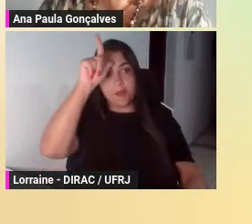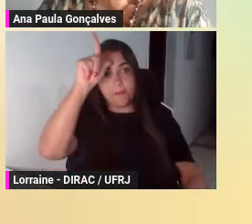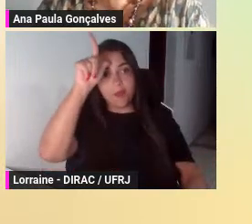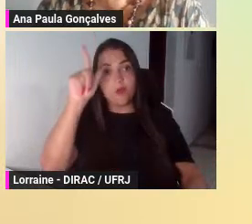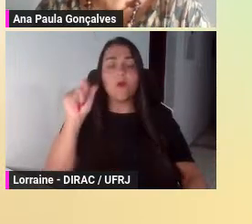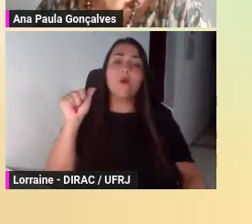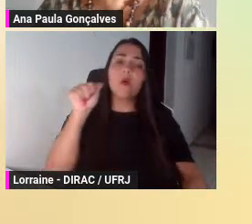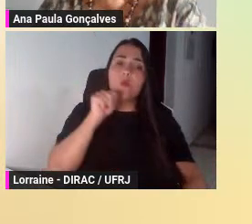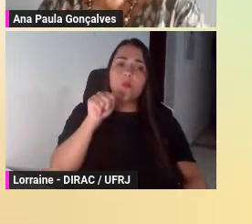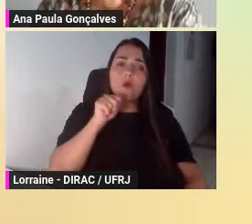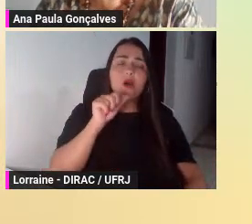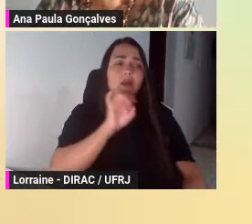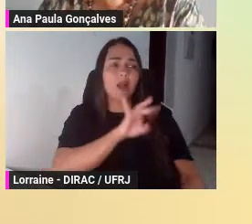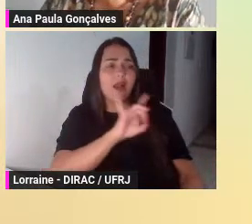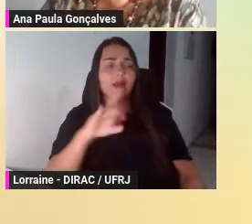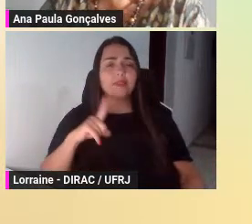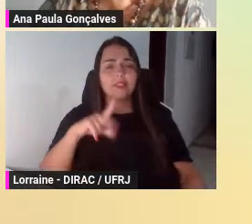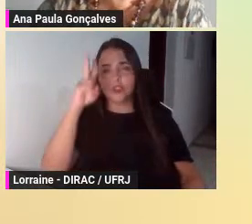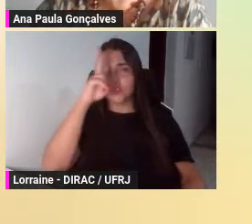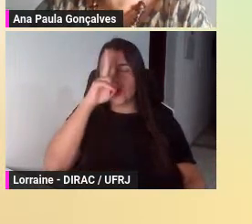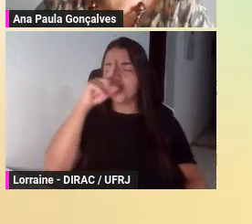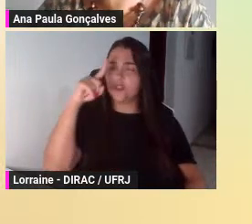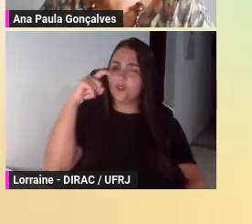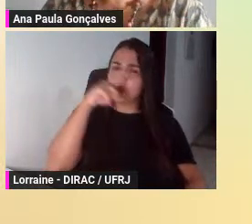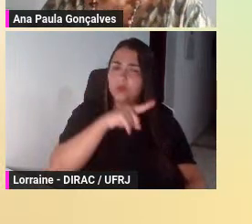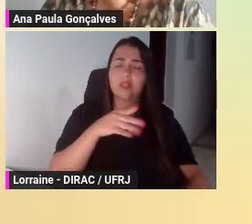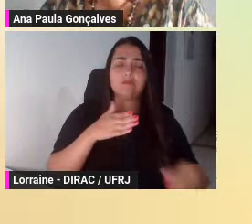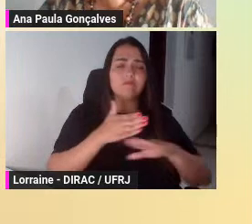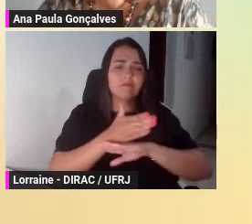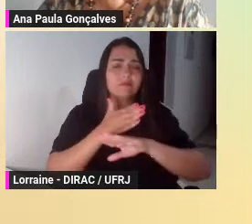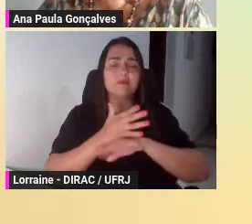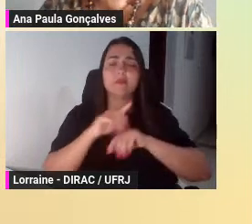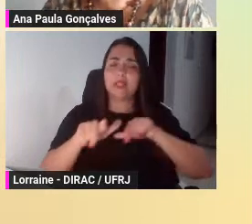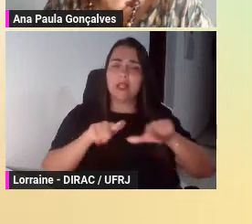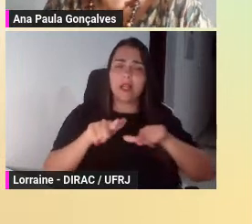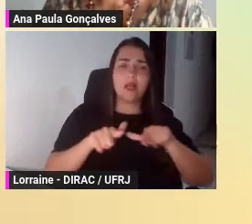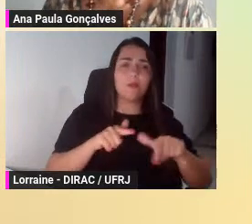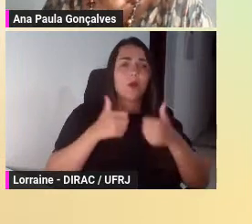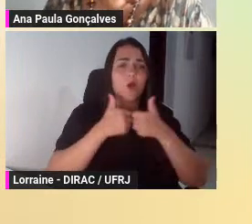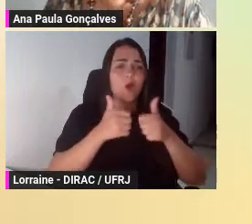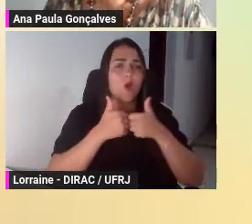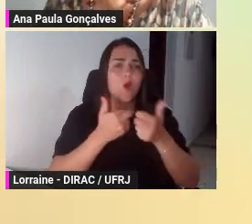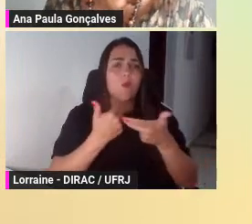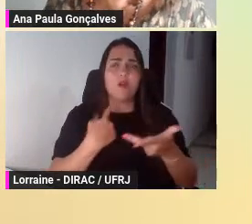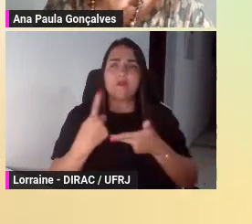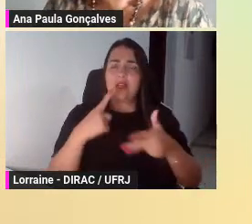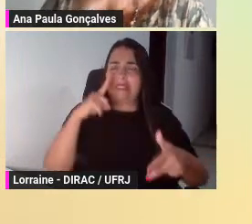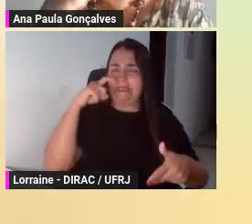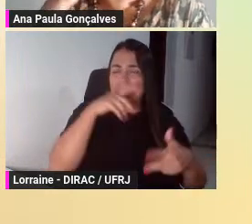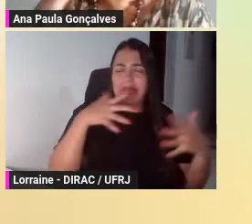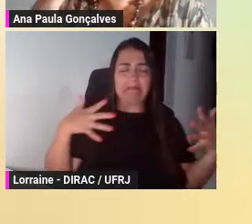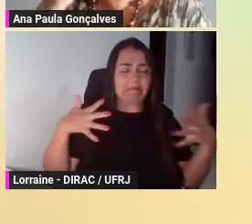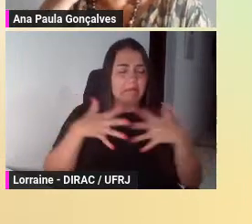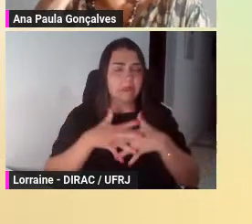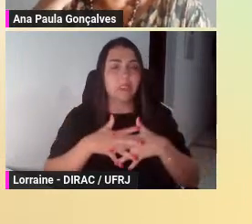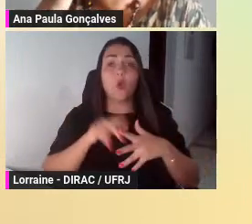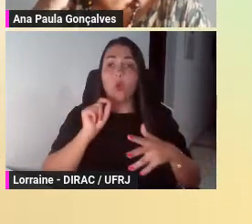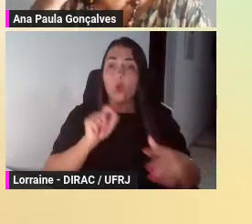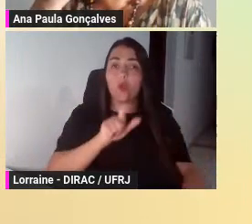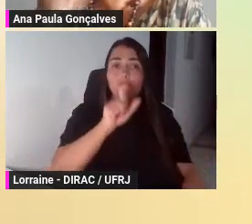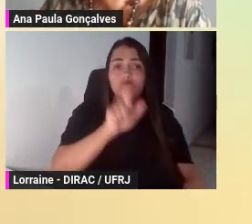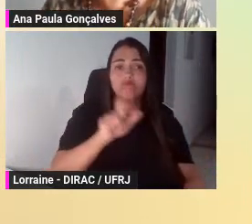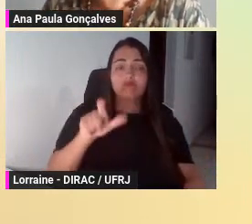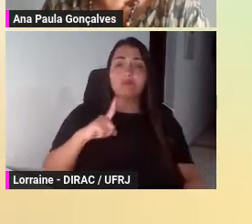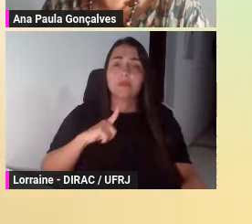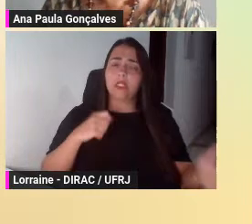todas as suas histórias de dificuldade de acesso aos seus trabalhos, de transporte público, de tudo que as atravessa enquanto pessoas que lutam